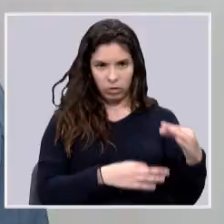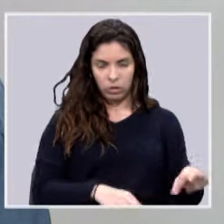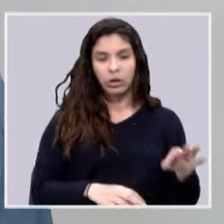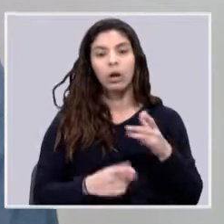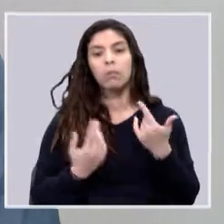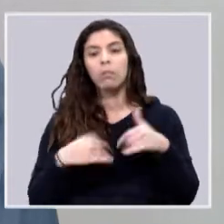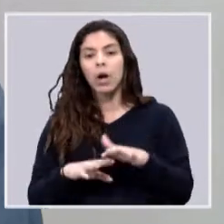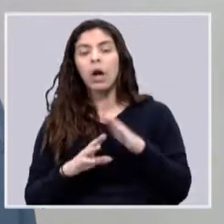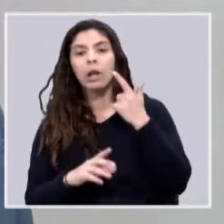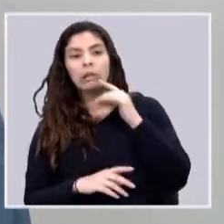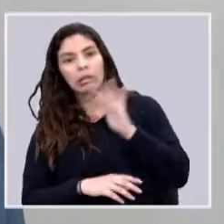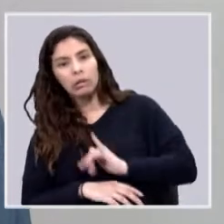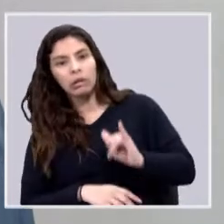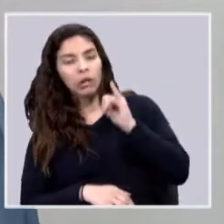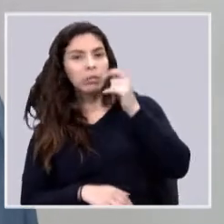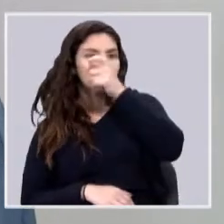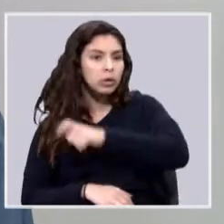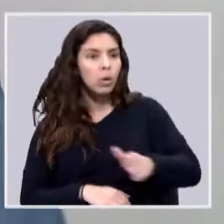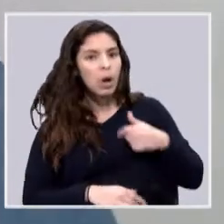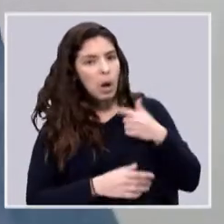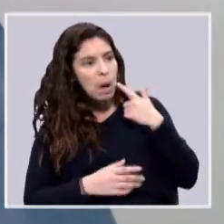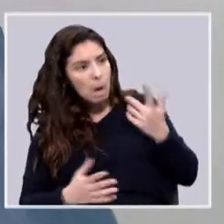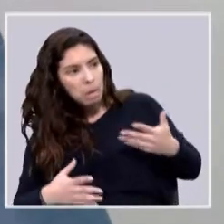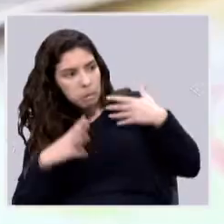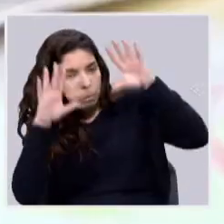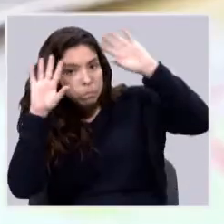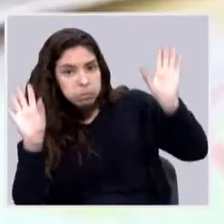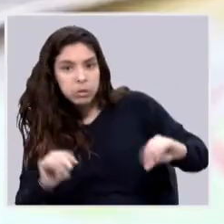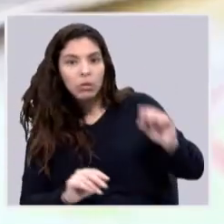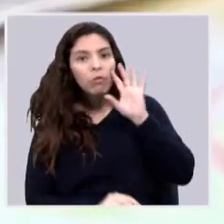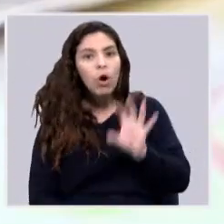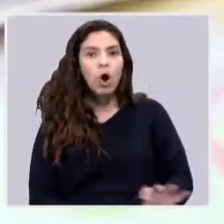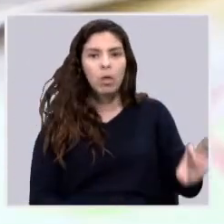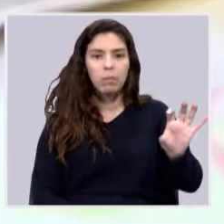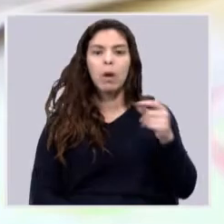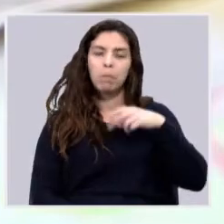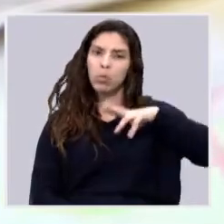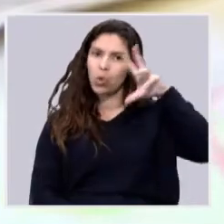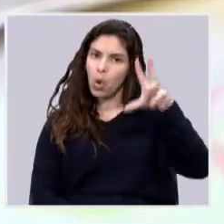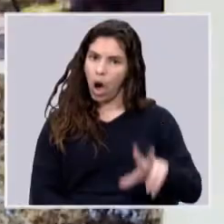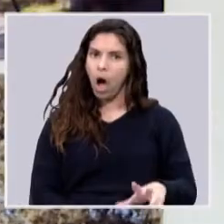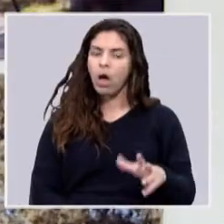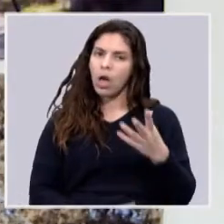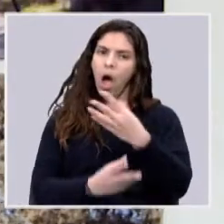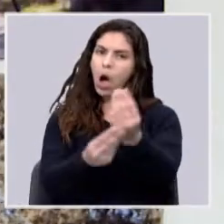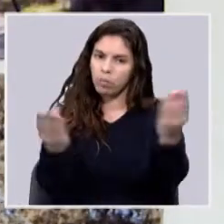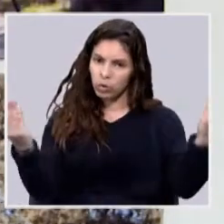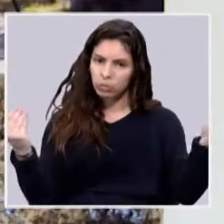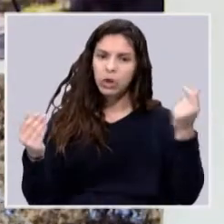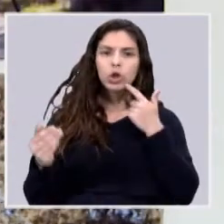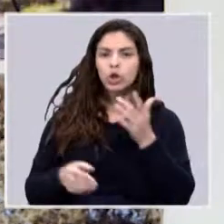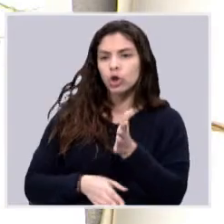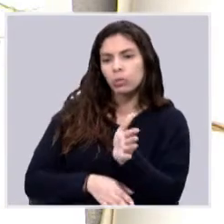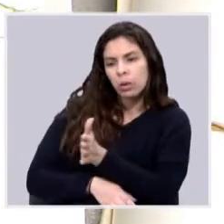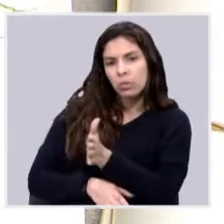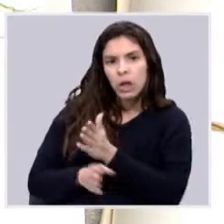fizemos a outras pessoas que ainda não sabem ler essa escrita. Em Portugal há muitas paisagens, mas o museu escolheu a linha